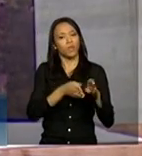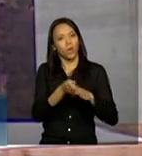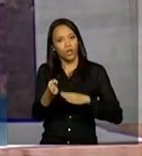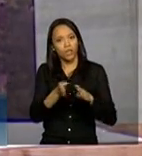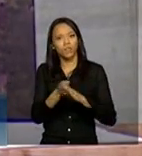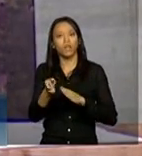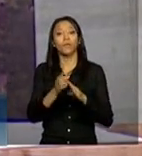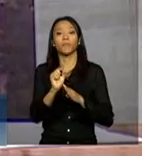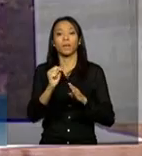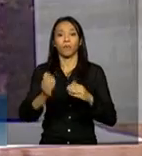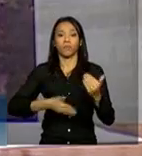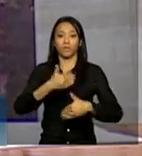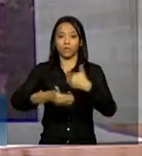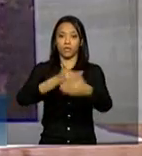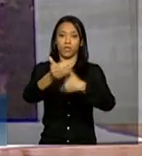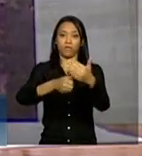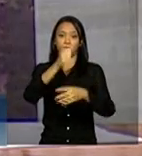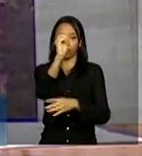do país.